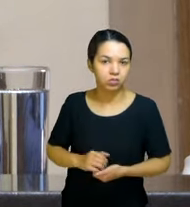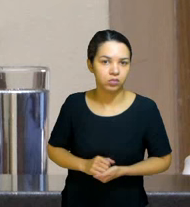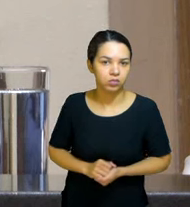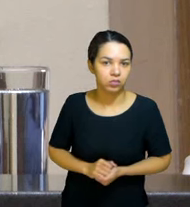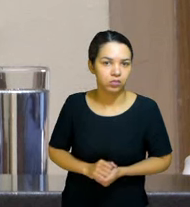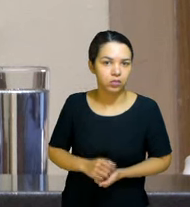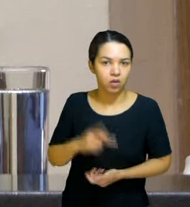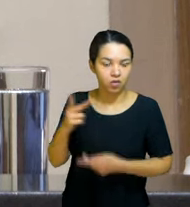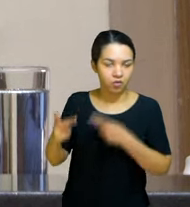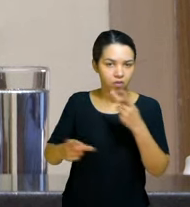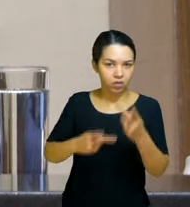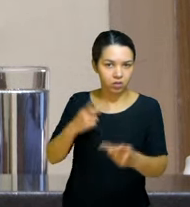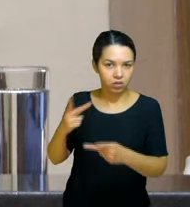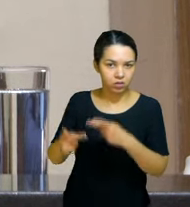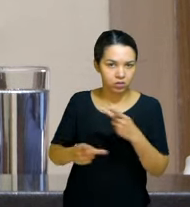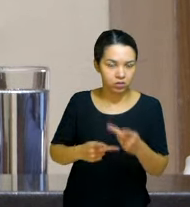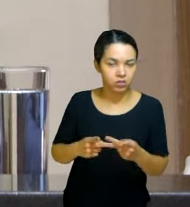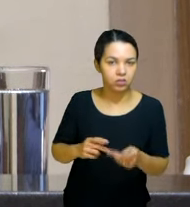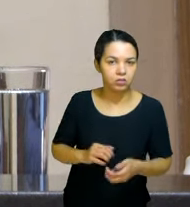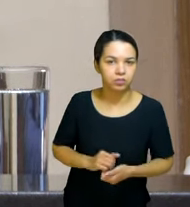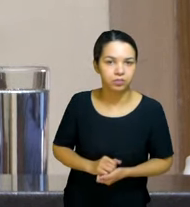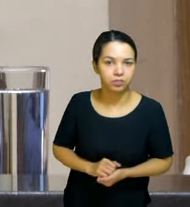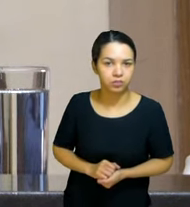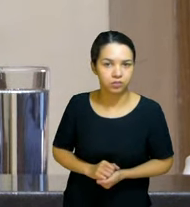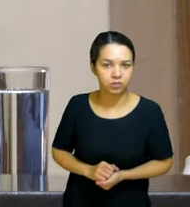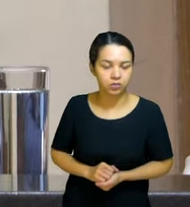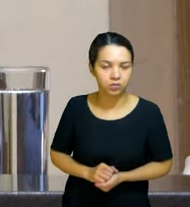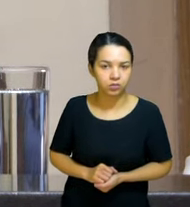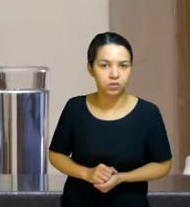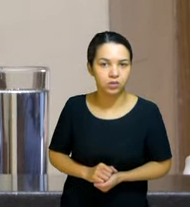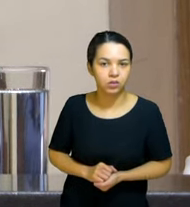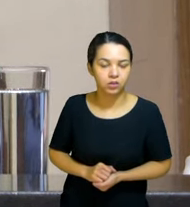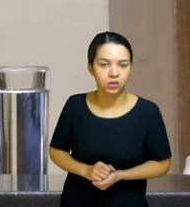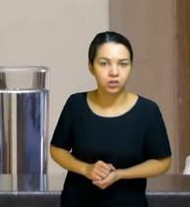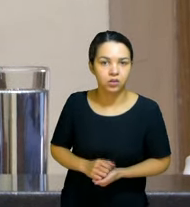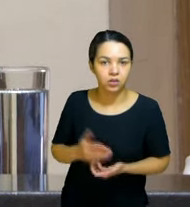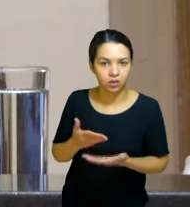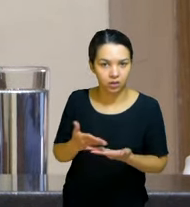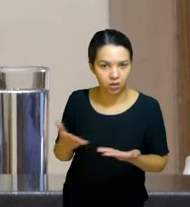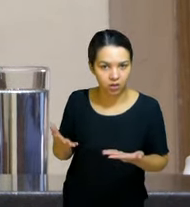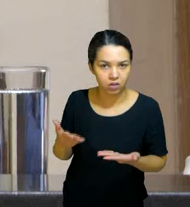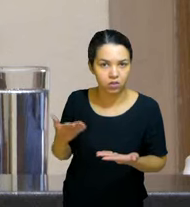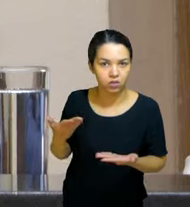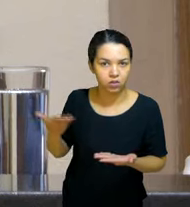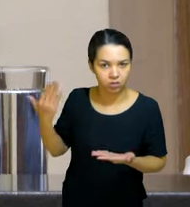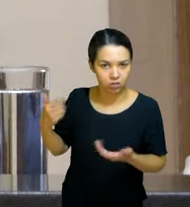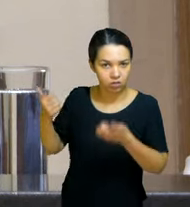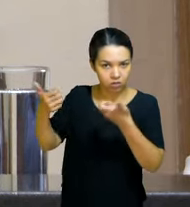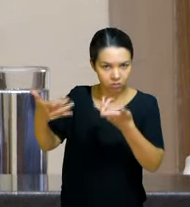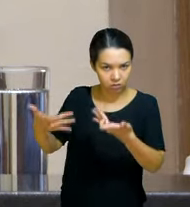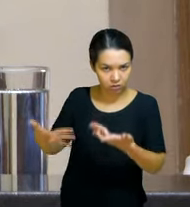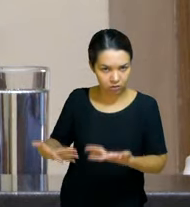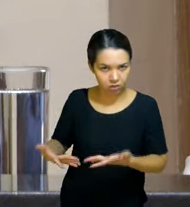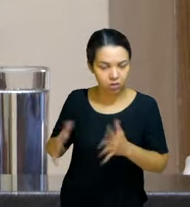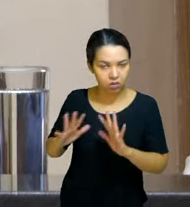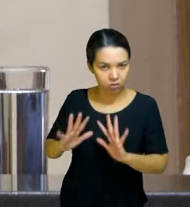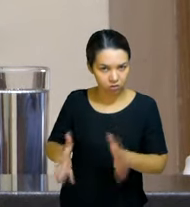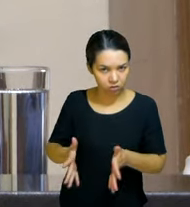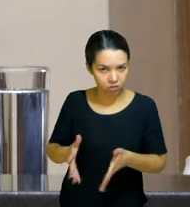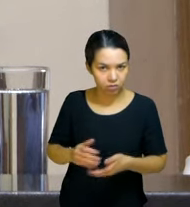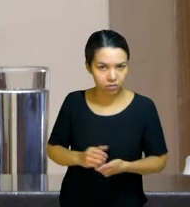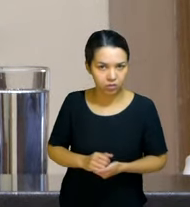o que disseram a senhora, eu e os senhores que me antecederam. O deputado Mário